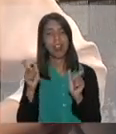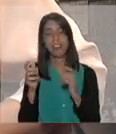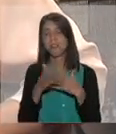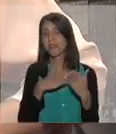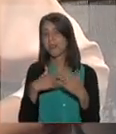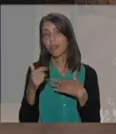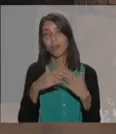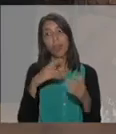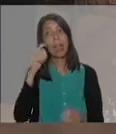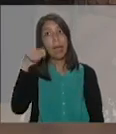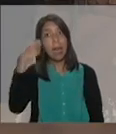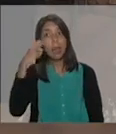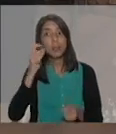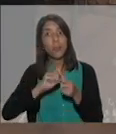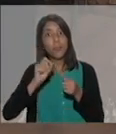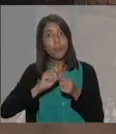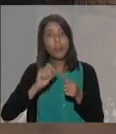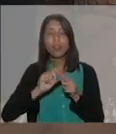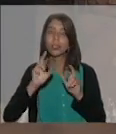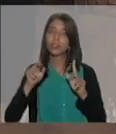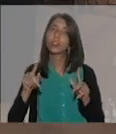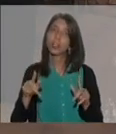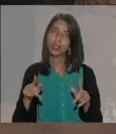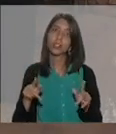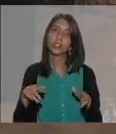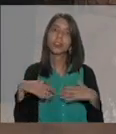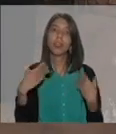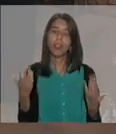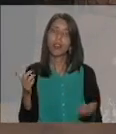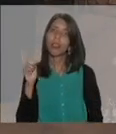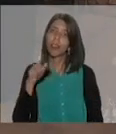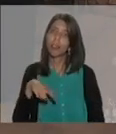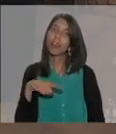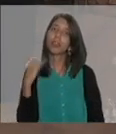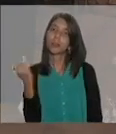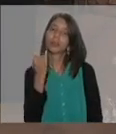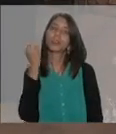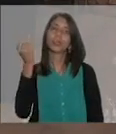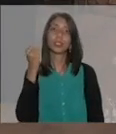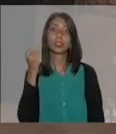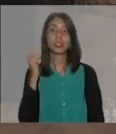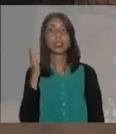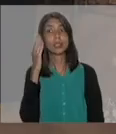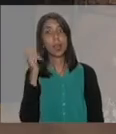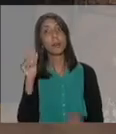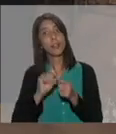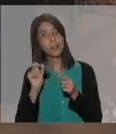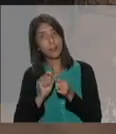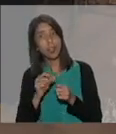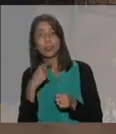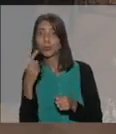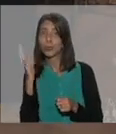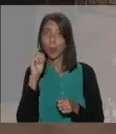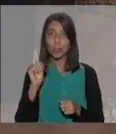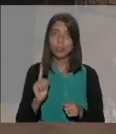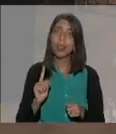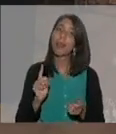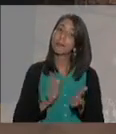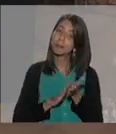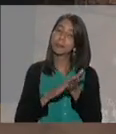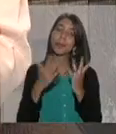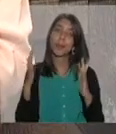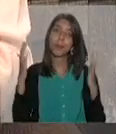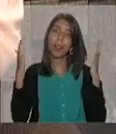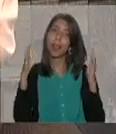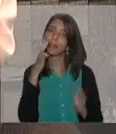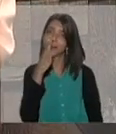Ser ator é uma outra história. A interpretação delas é que é difícil. É lógico. E aí é que é o pulo do gato. Aí quem sabe faz, quem não sabe aplaude. É